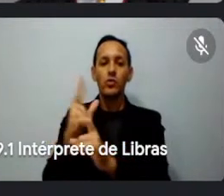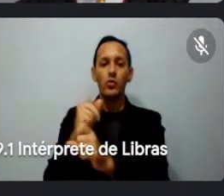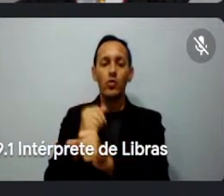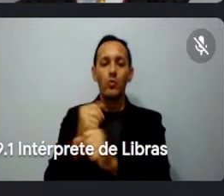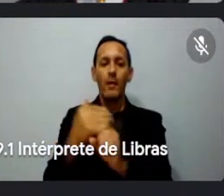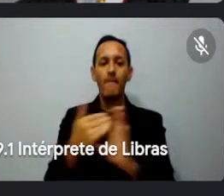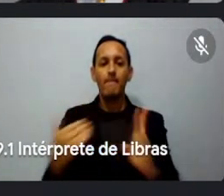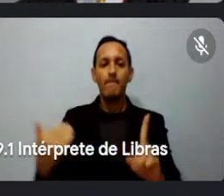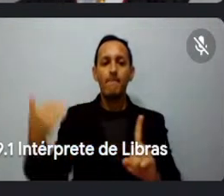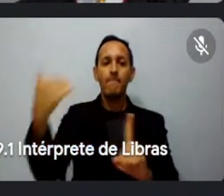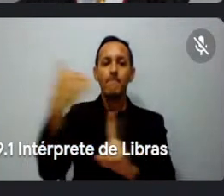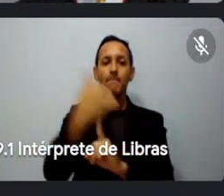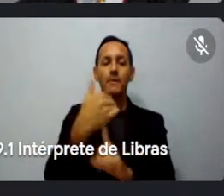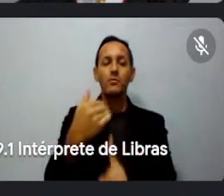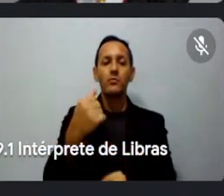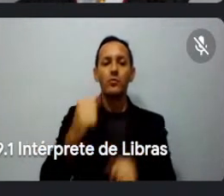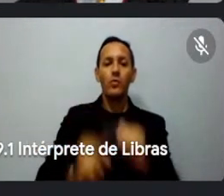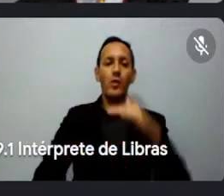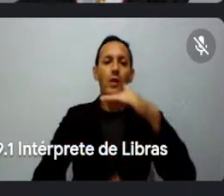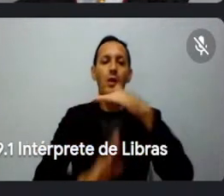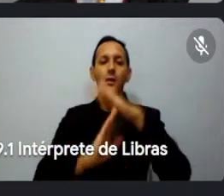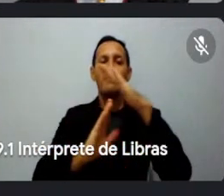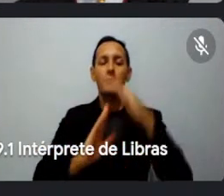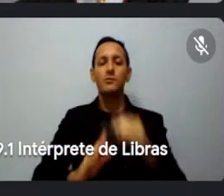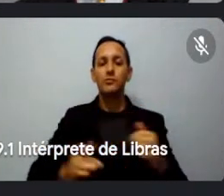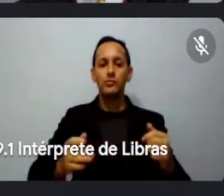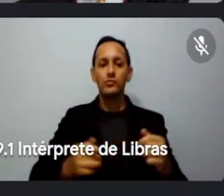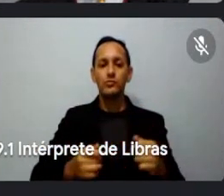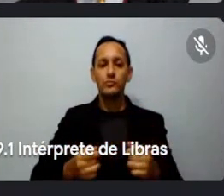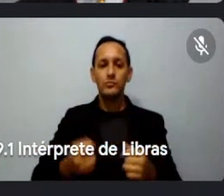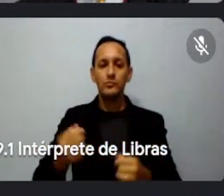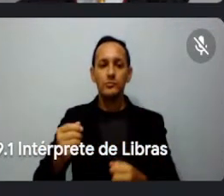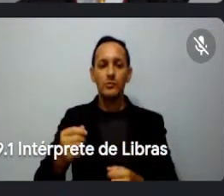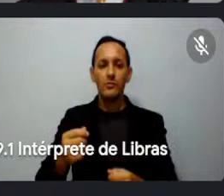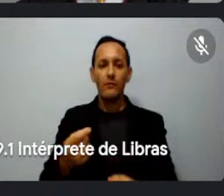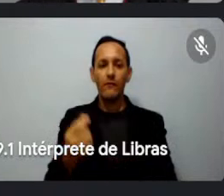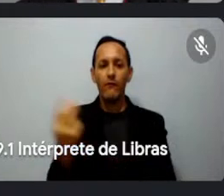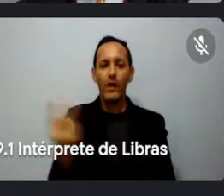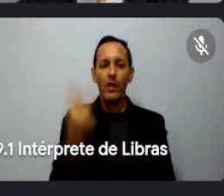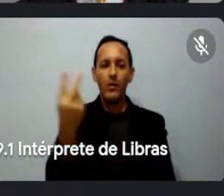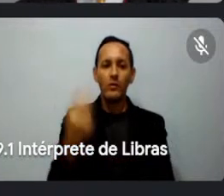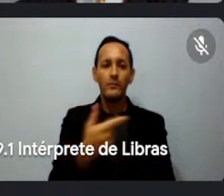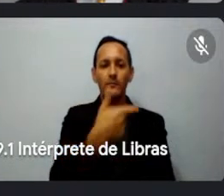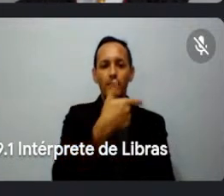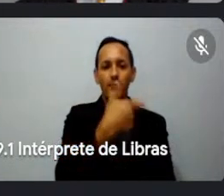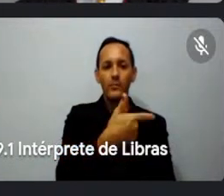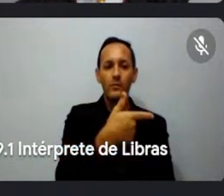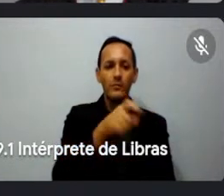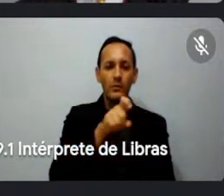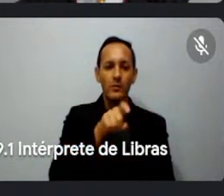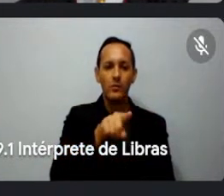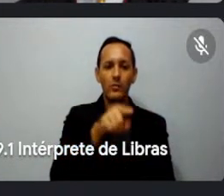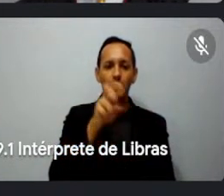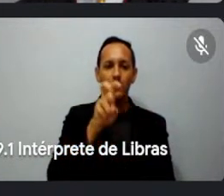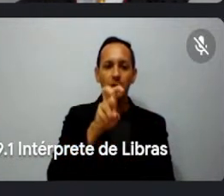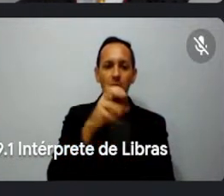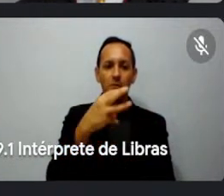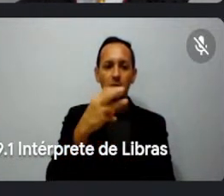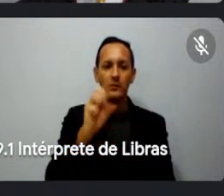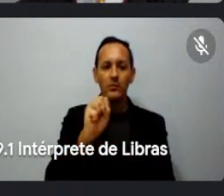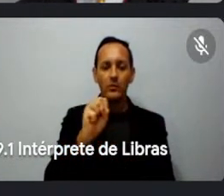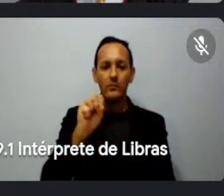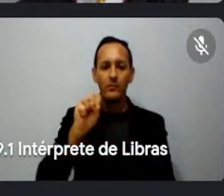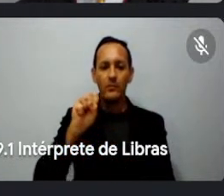excedeu ao limite dos gastos dos seus recursos próprios que corresponde ao valor de 2.538 e